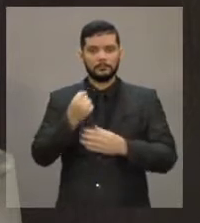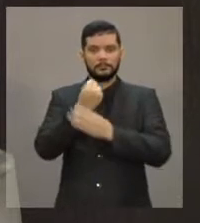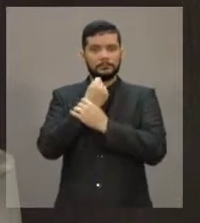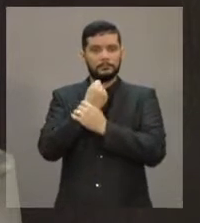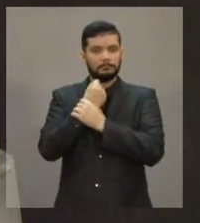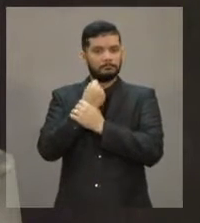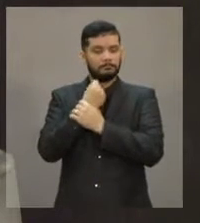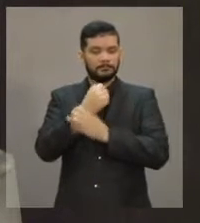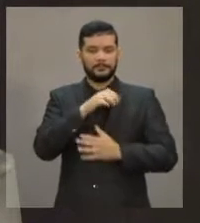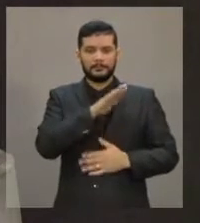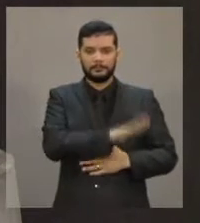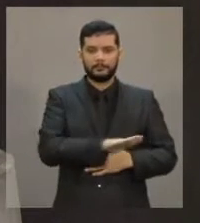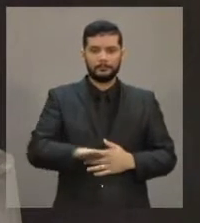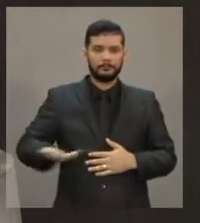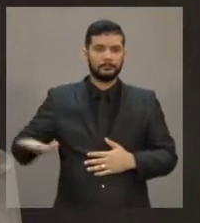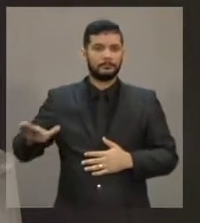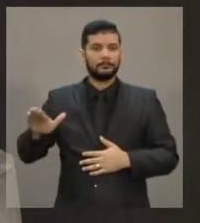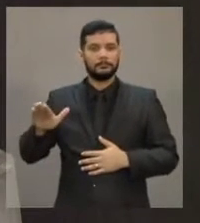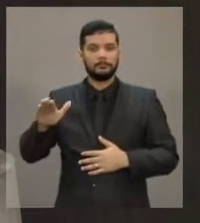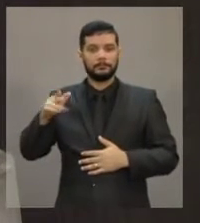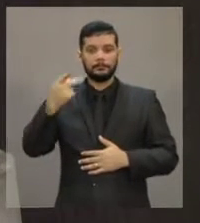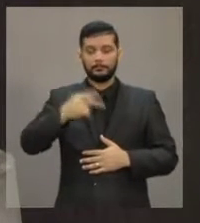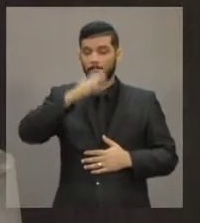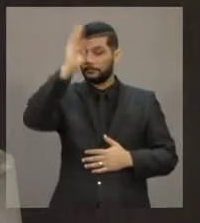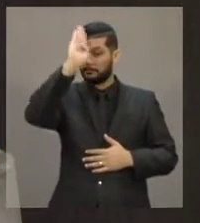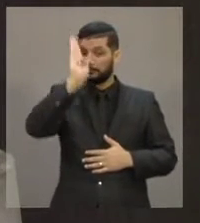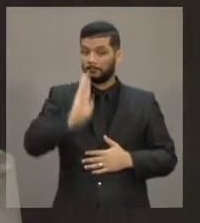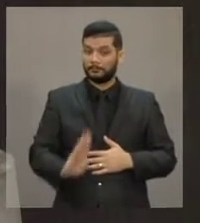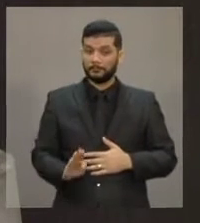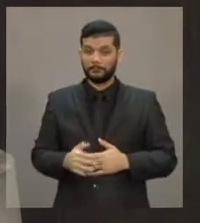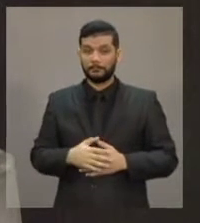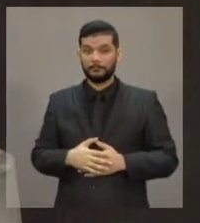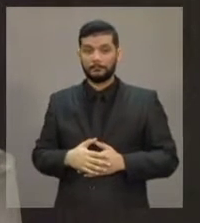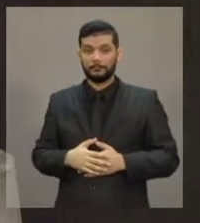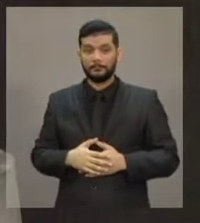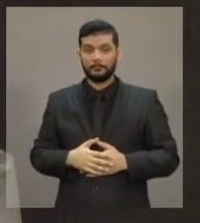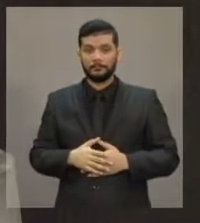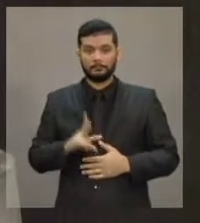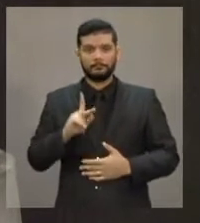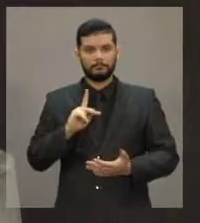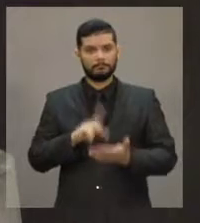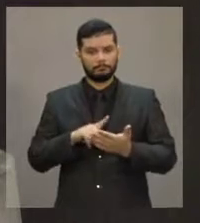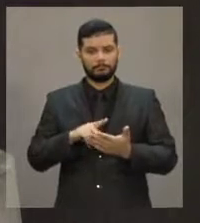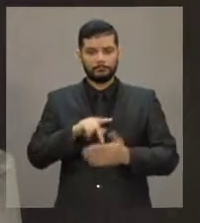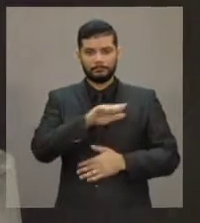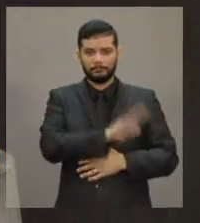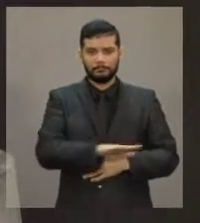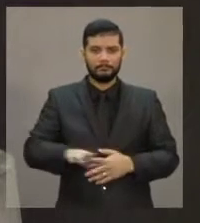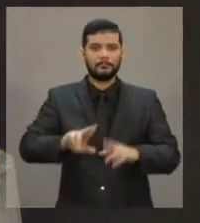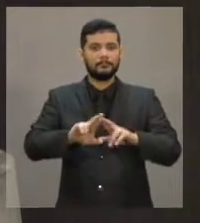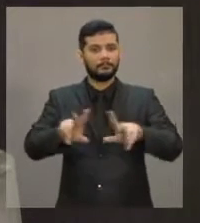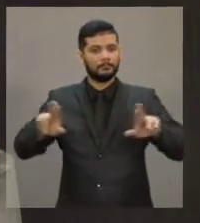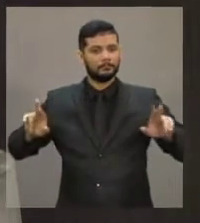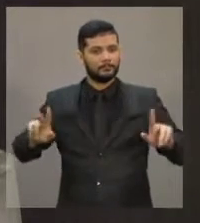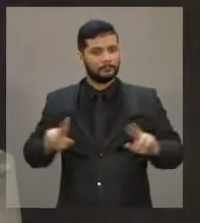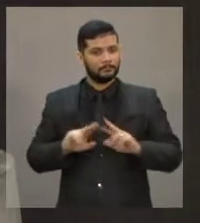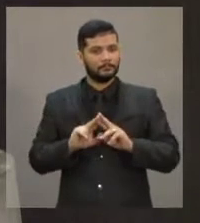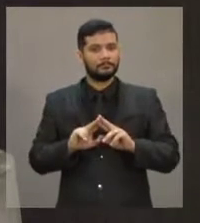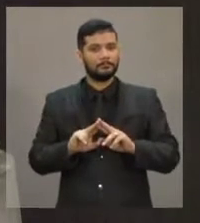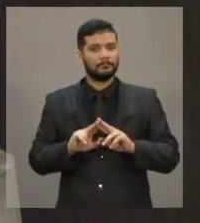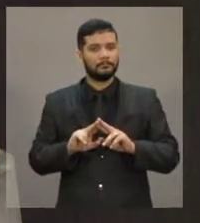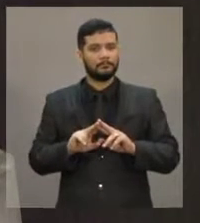protegido da infância brasileira. E essa infância, ela também é plural. Por isso mesmo, ela